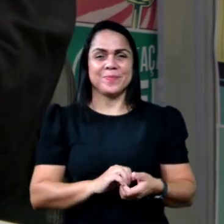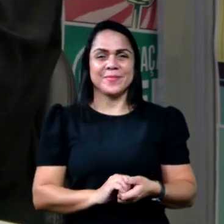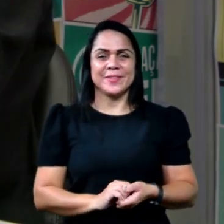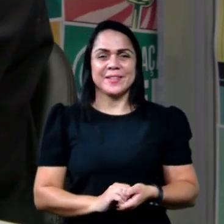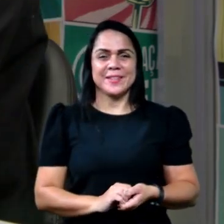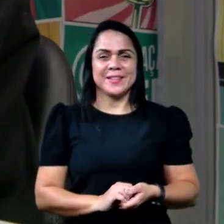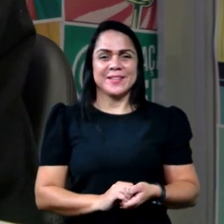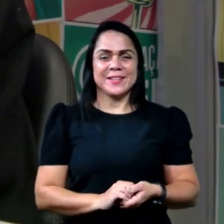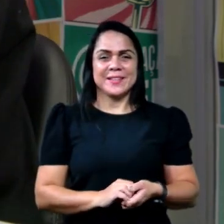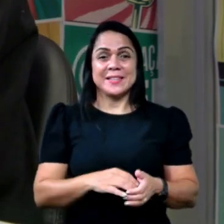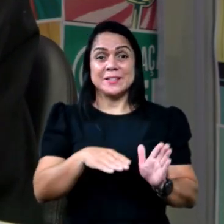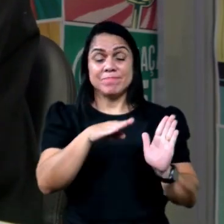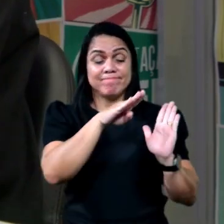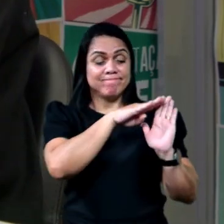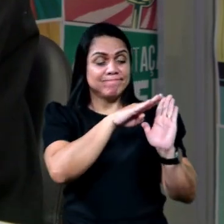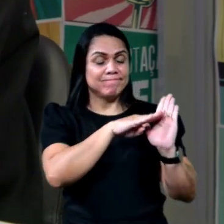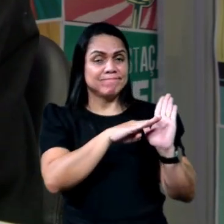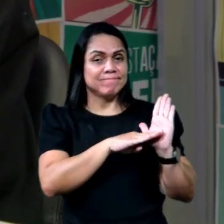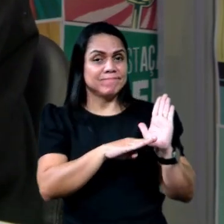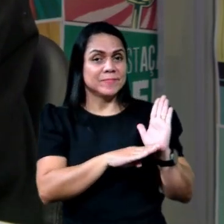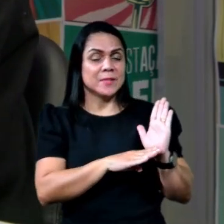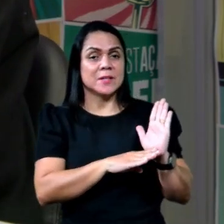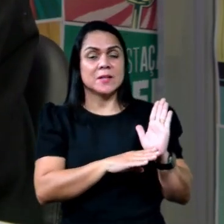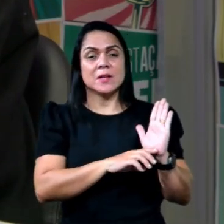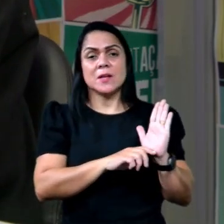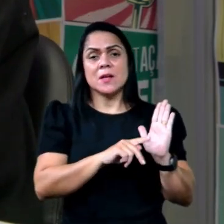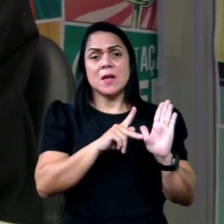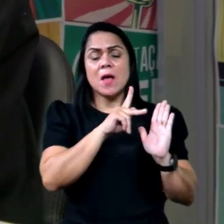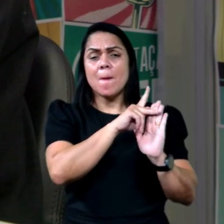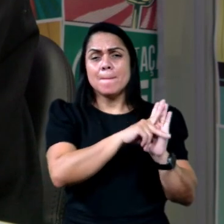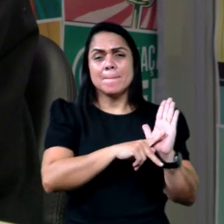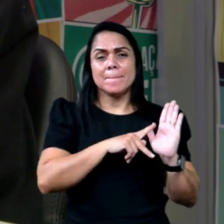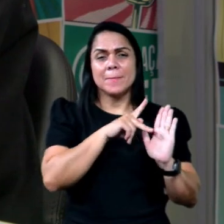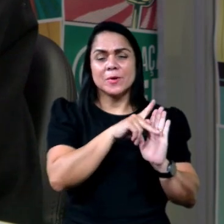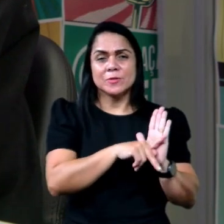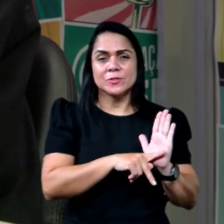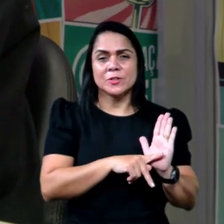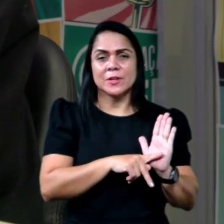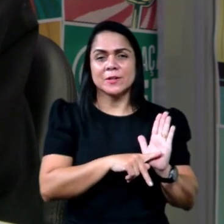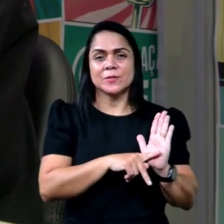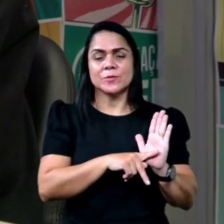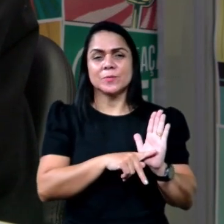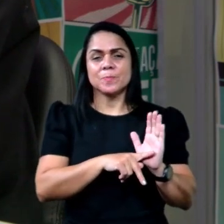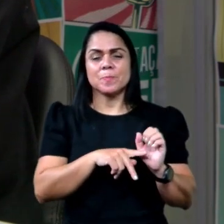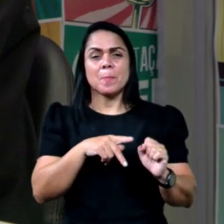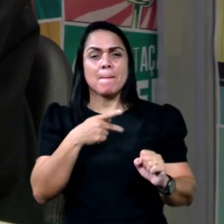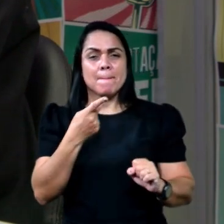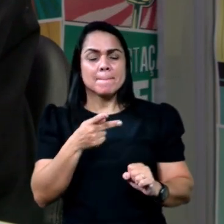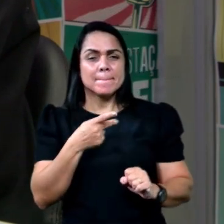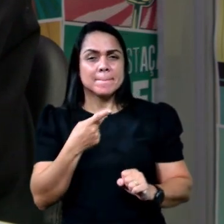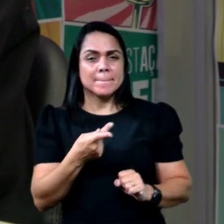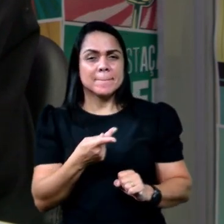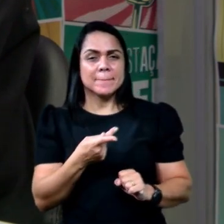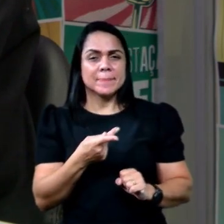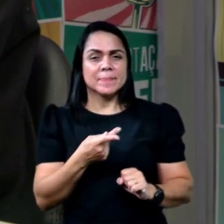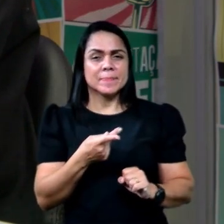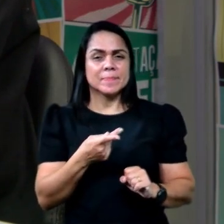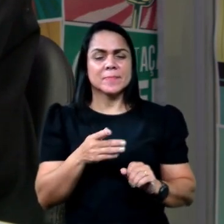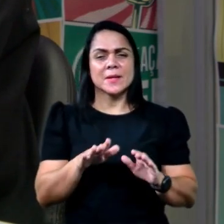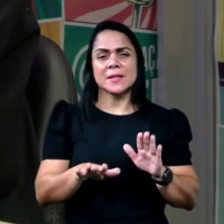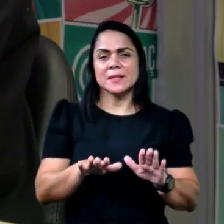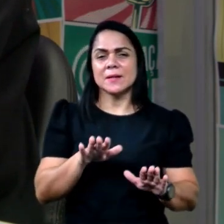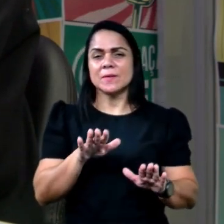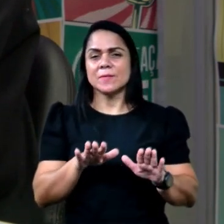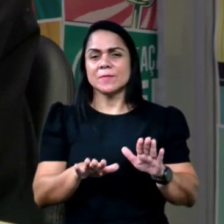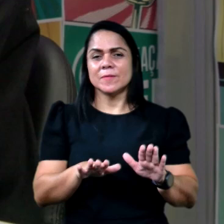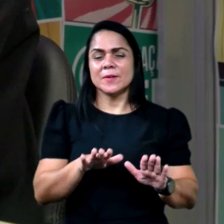projetos que estão acontecendo. Mas ele é um projeto... Eu diria que ele talvez seja meu